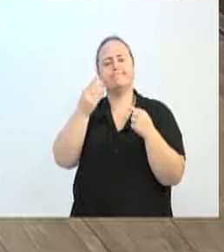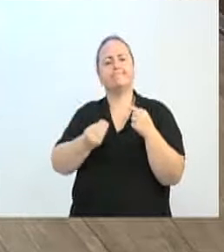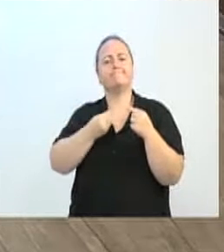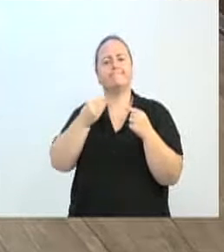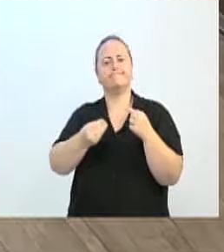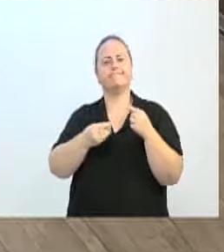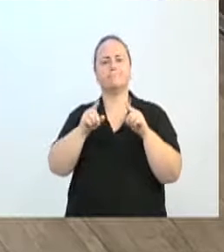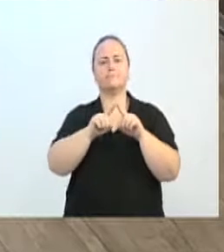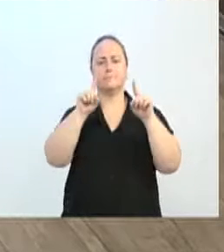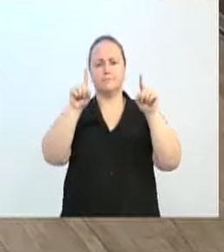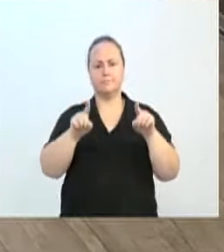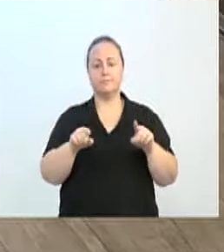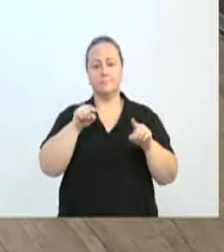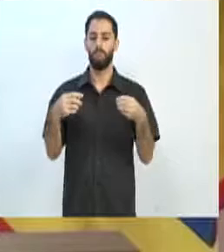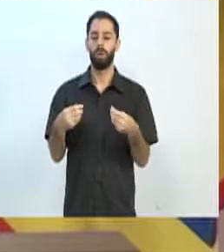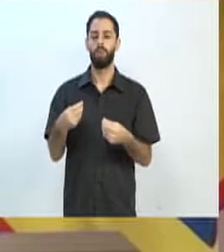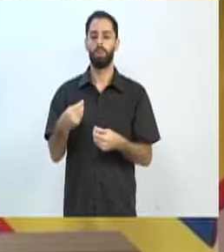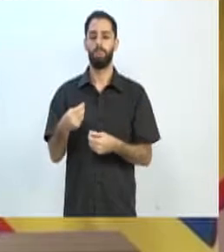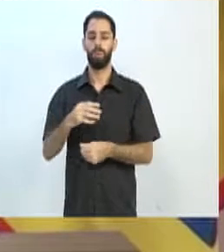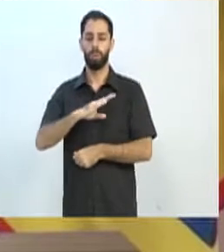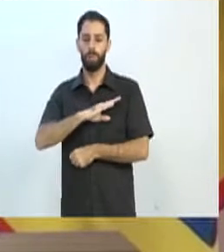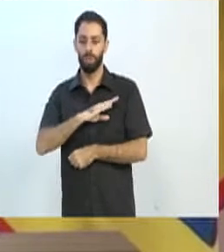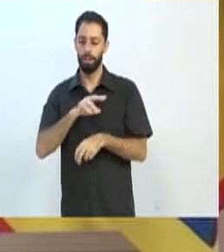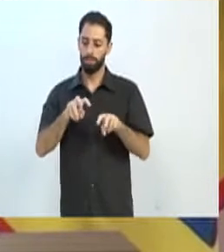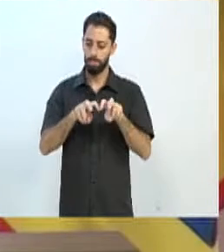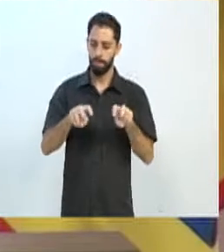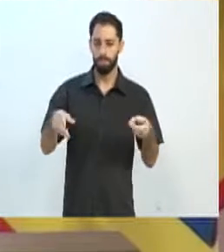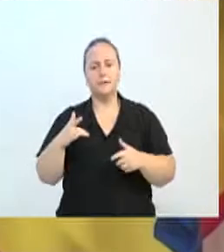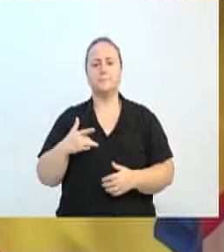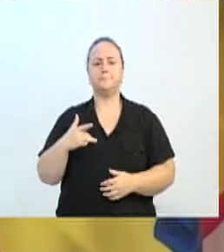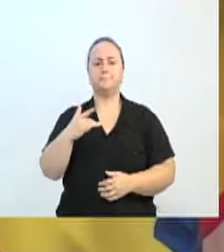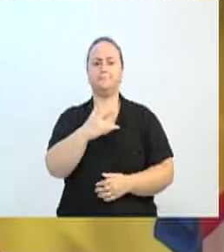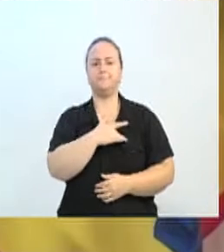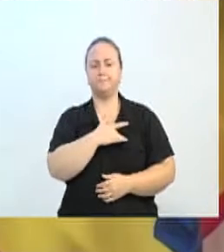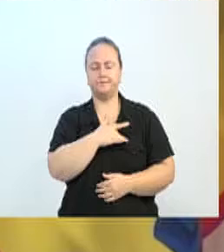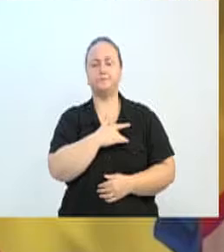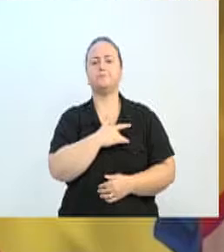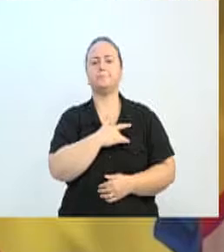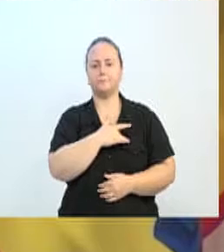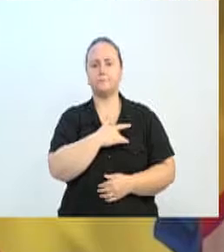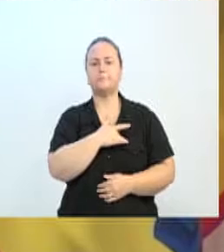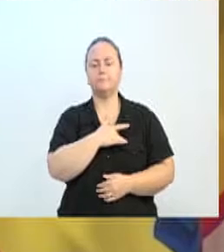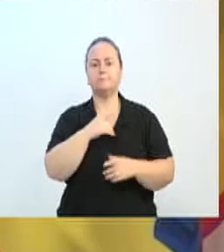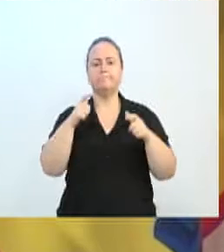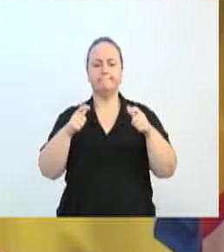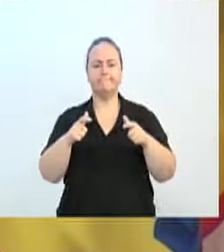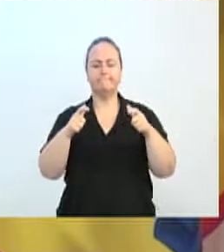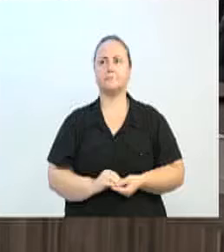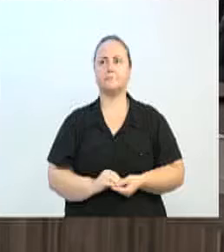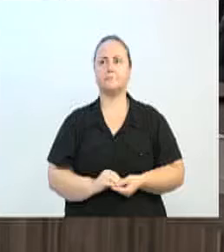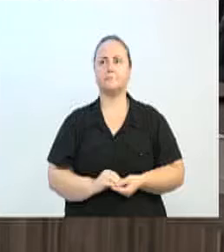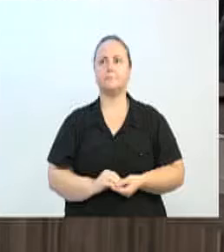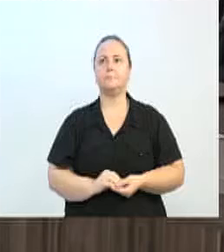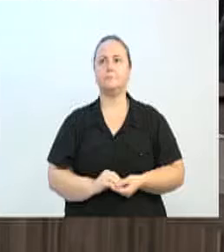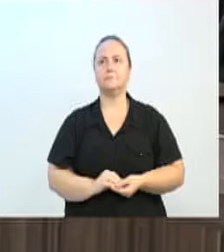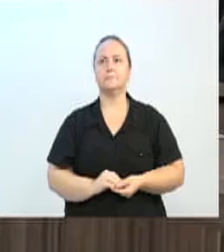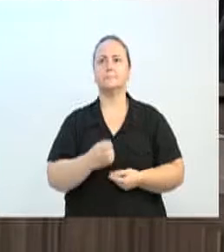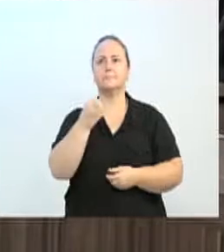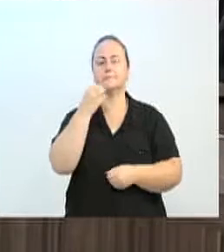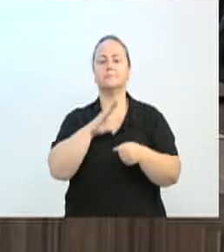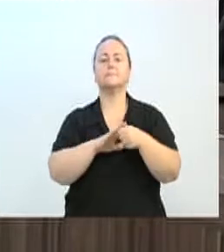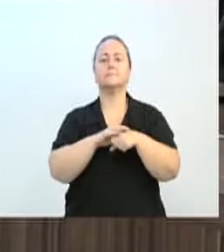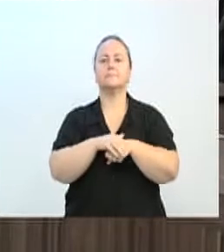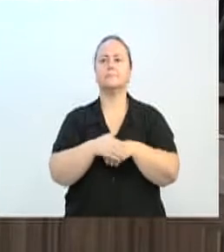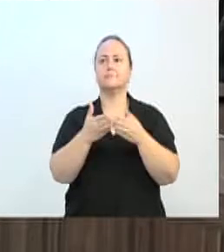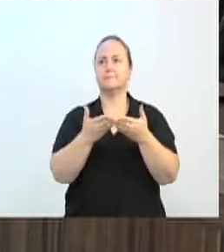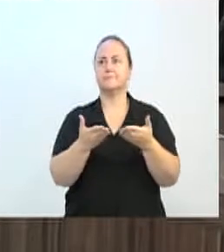Estiveram no plenário representantes dos sindicatos dos servidores da FURB e dos trabalhadores do Serviço Público de Blumenau. A audiência foi